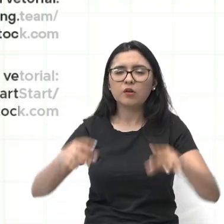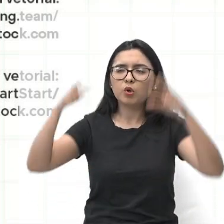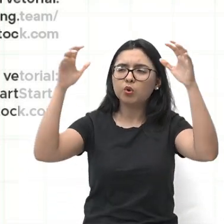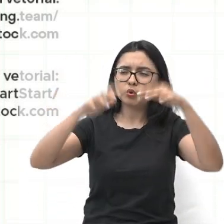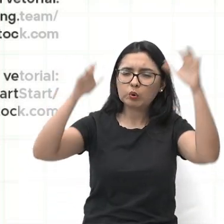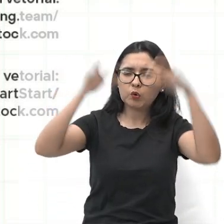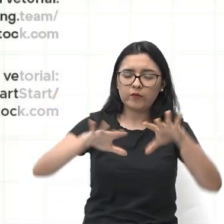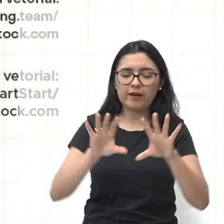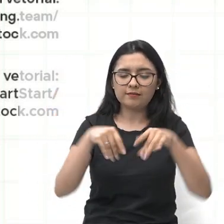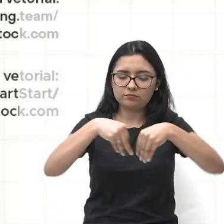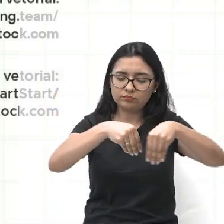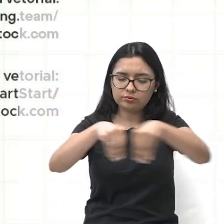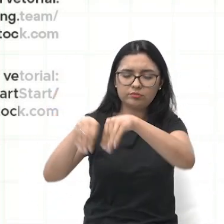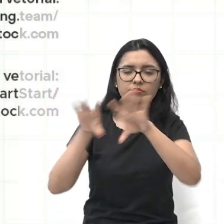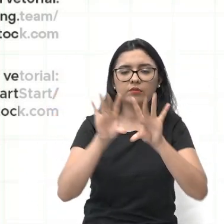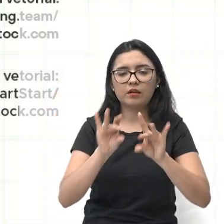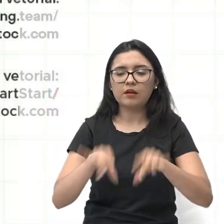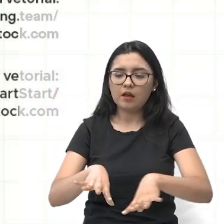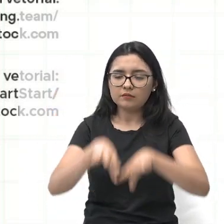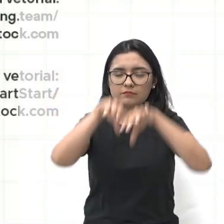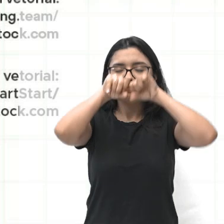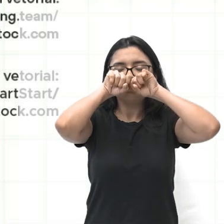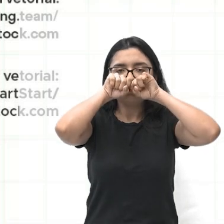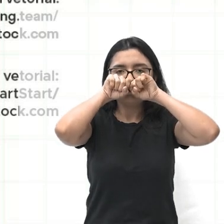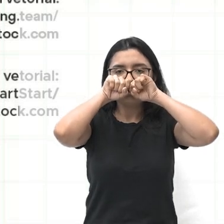chuva, né, não traz uma memória